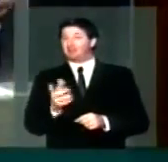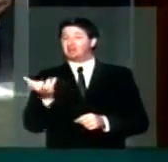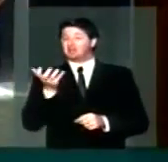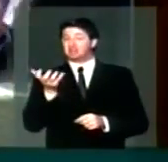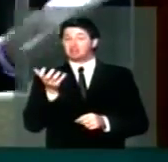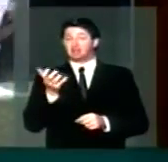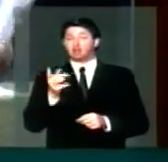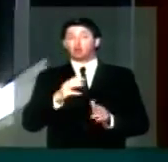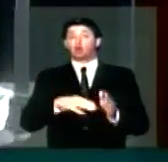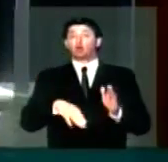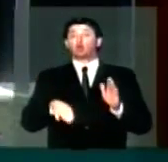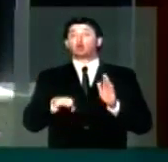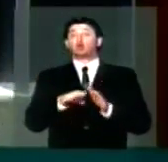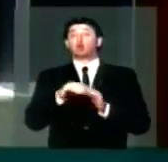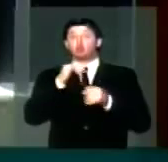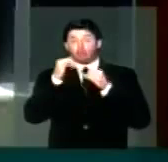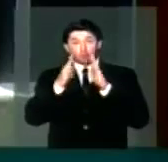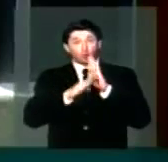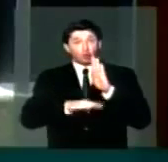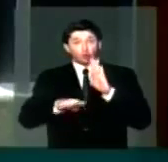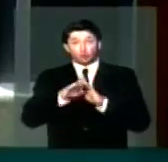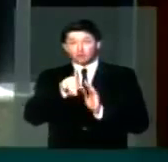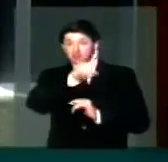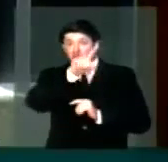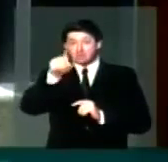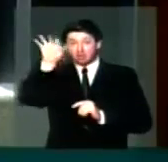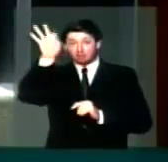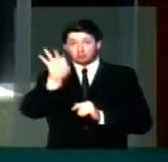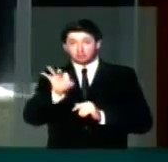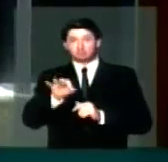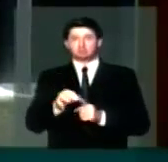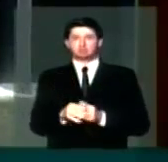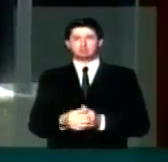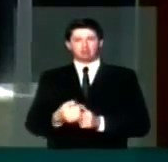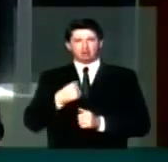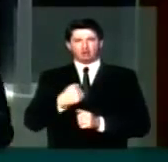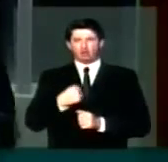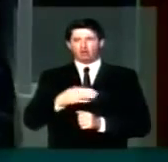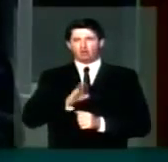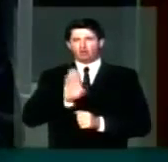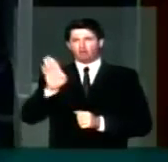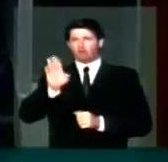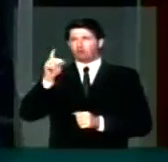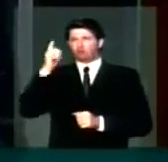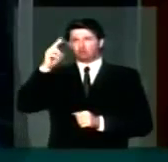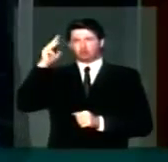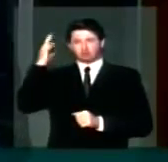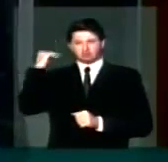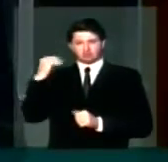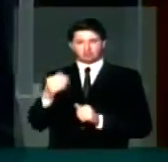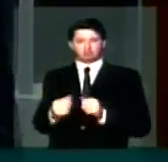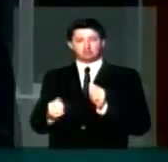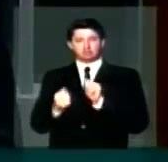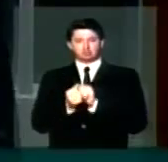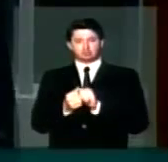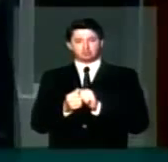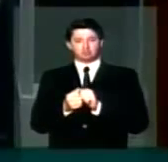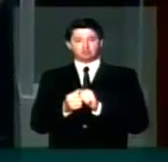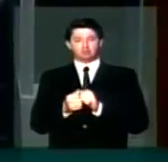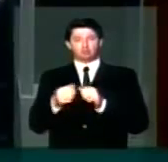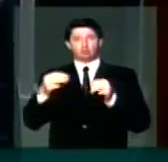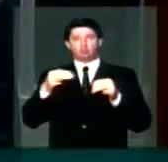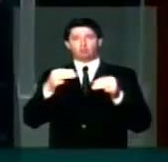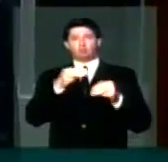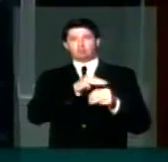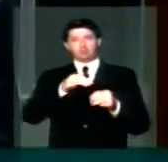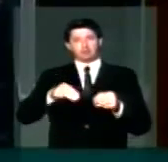nós queremos todas as informações. Eu estive, senhor presidente, nos últimos dias, com o ministro José Eduardo